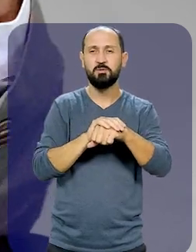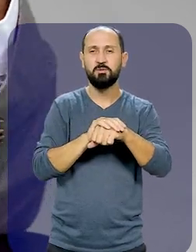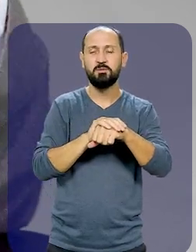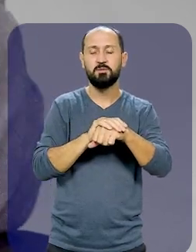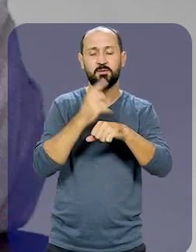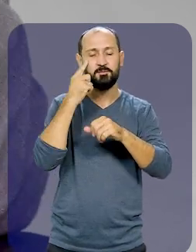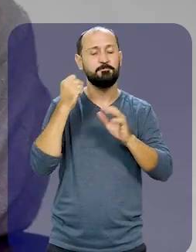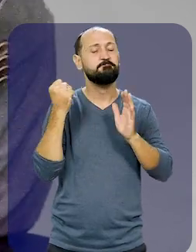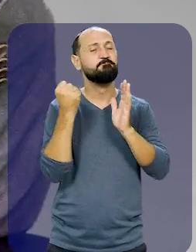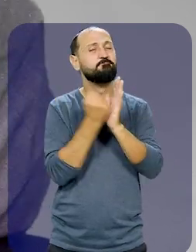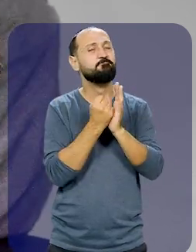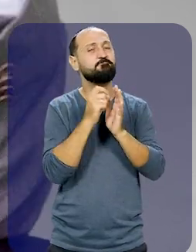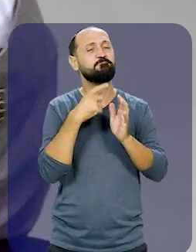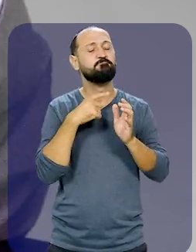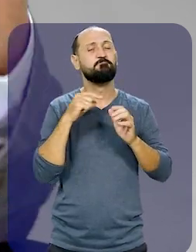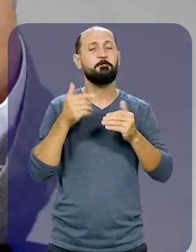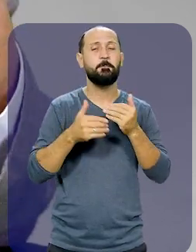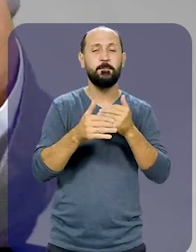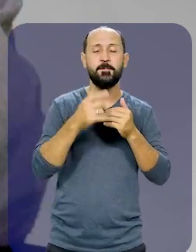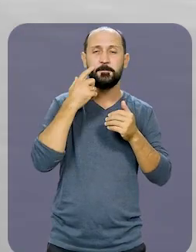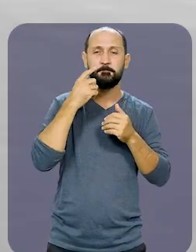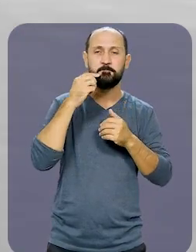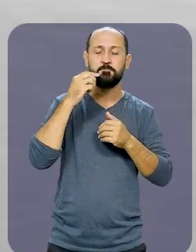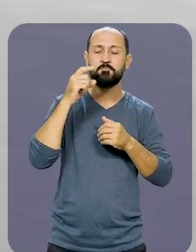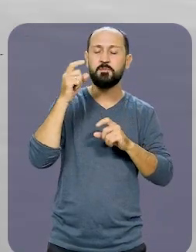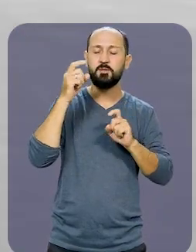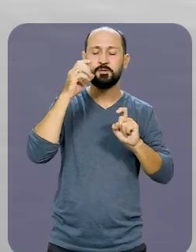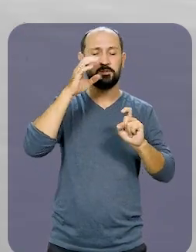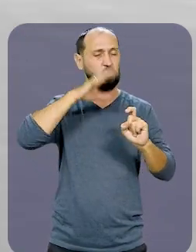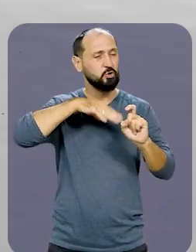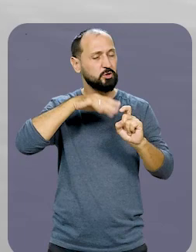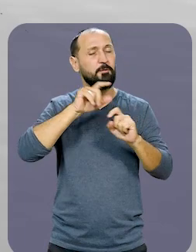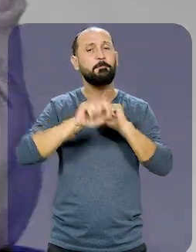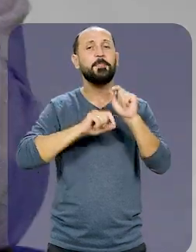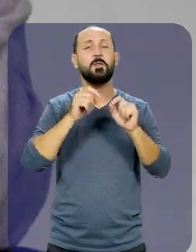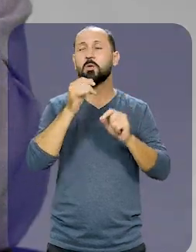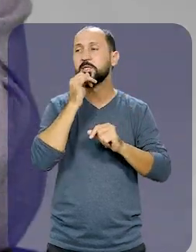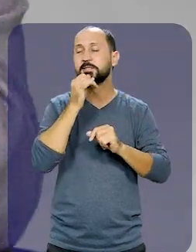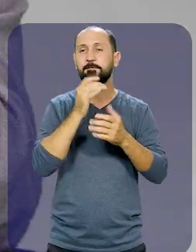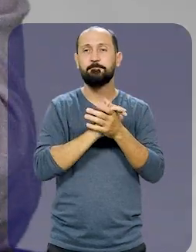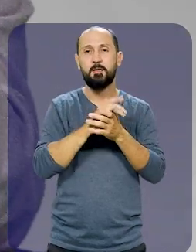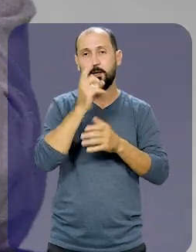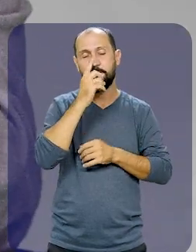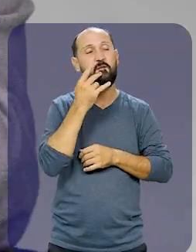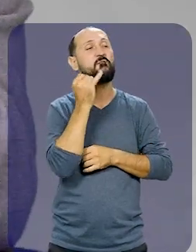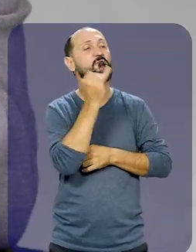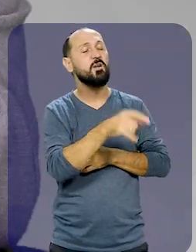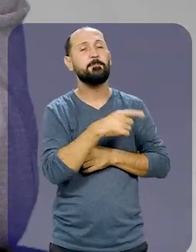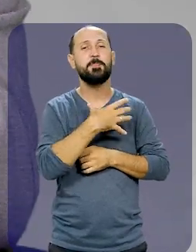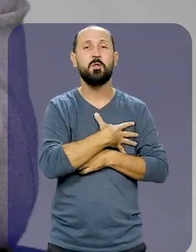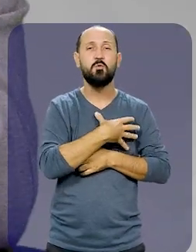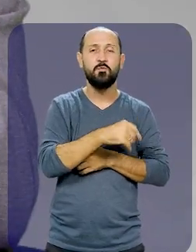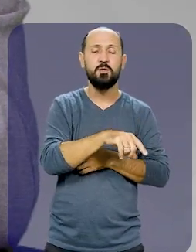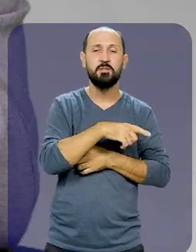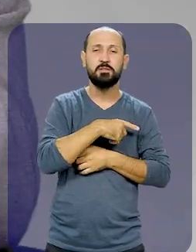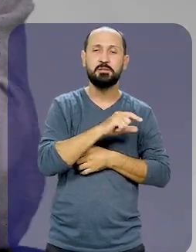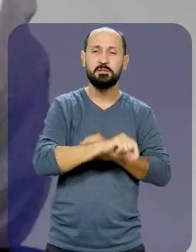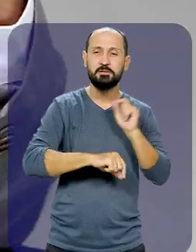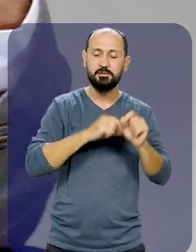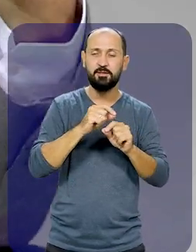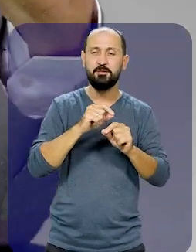muito estigmatizada, ela tem muitos mitos, muitos. Um deles é assim, a mãe fala, puxa, meu filho